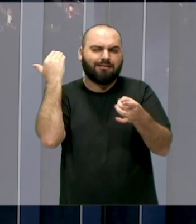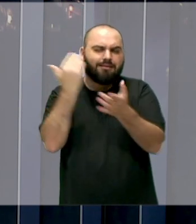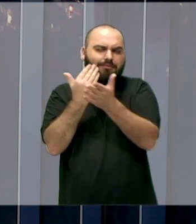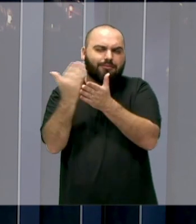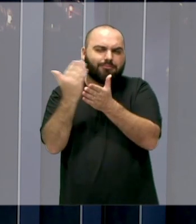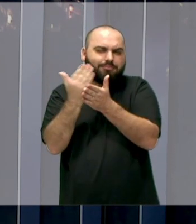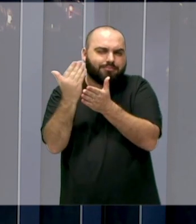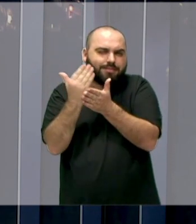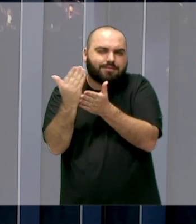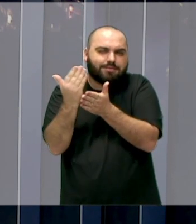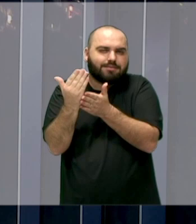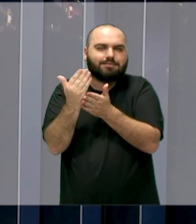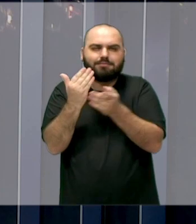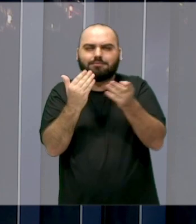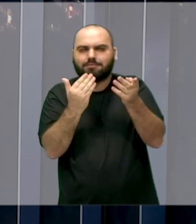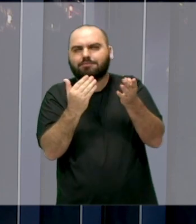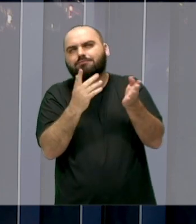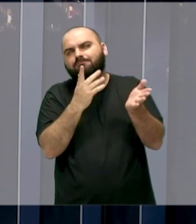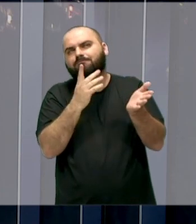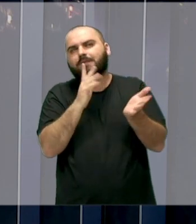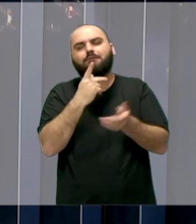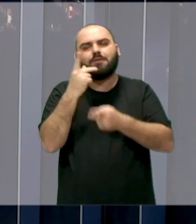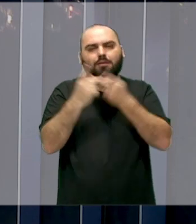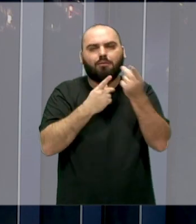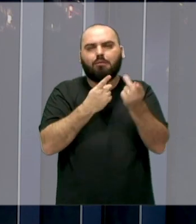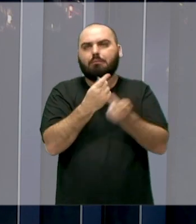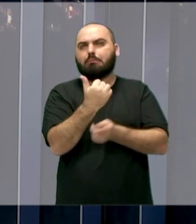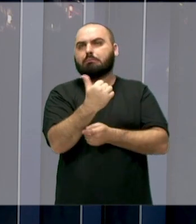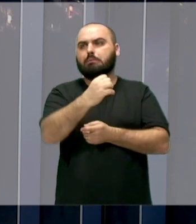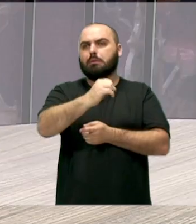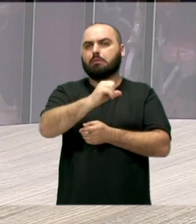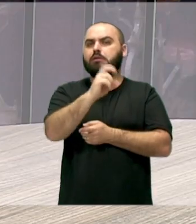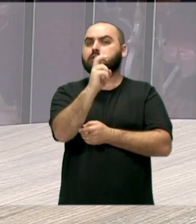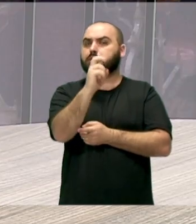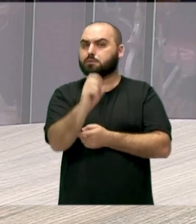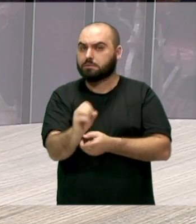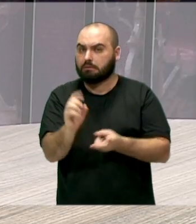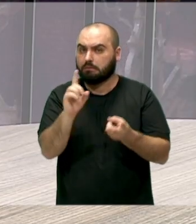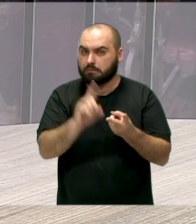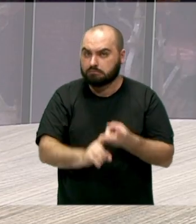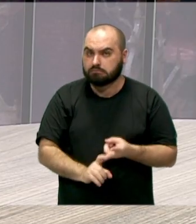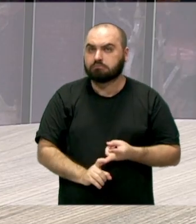né? Você falava, no caso dos anos 50, o pessoal